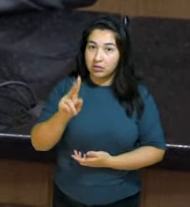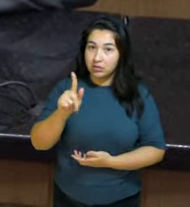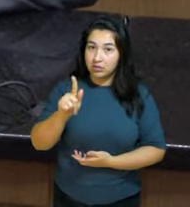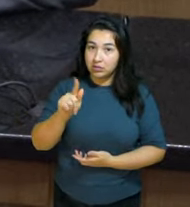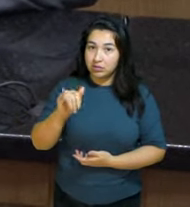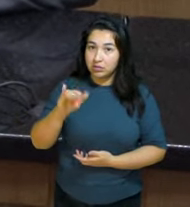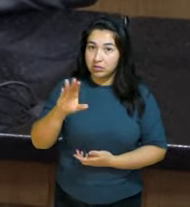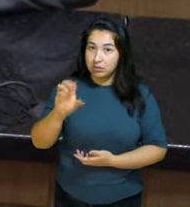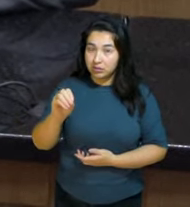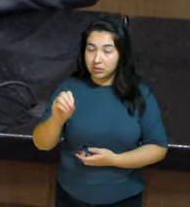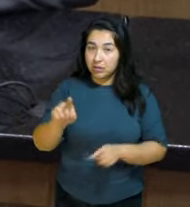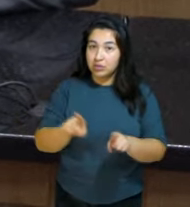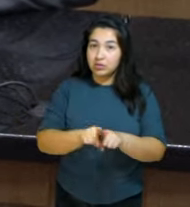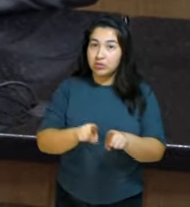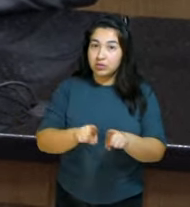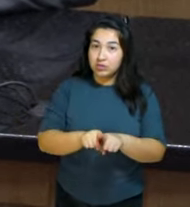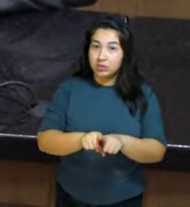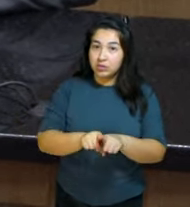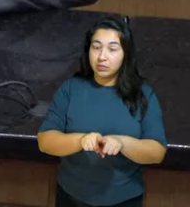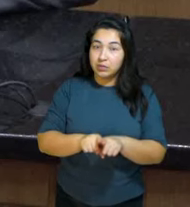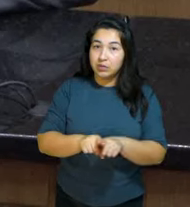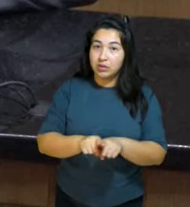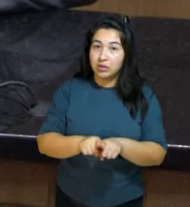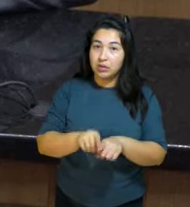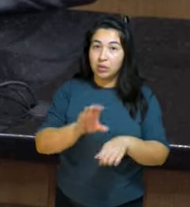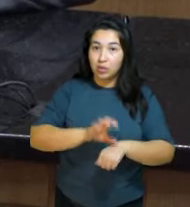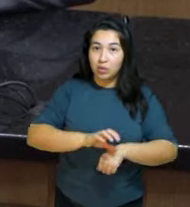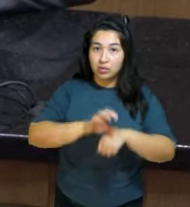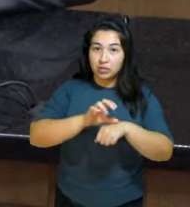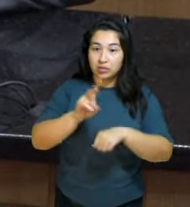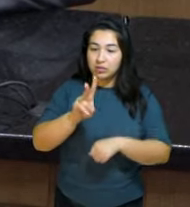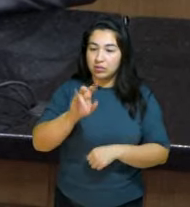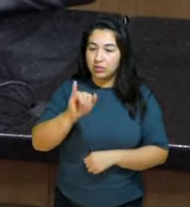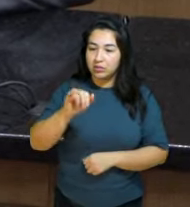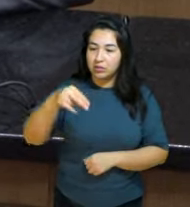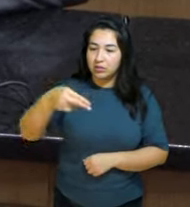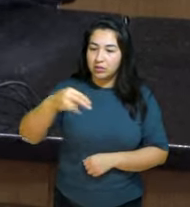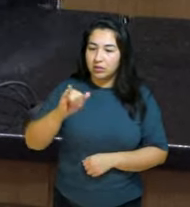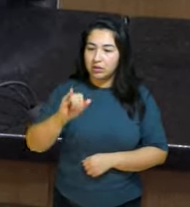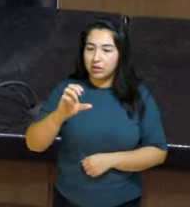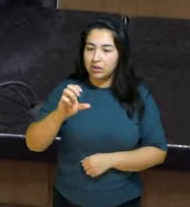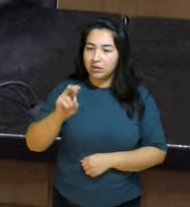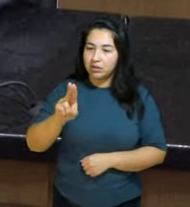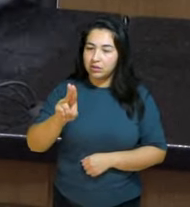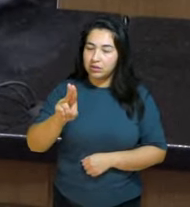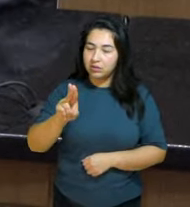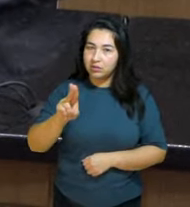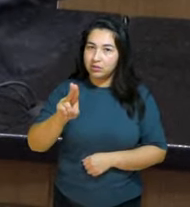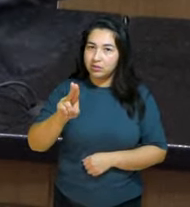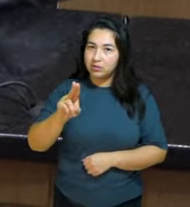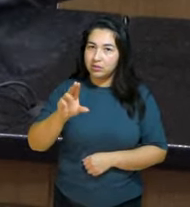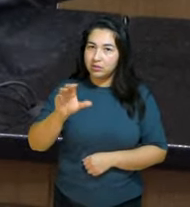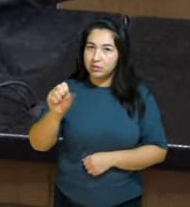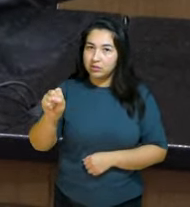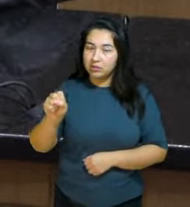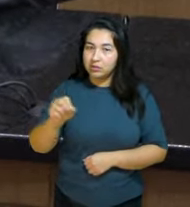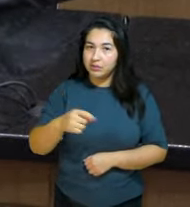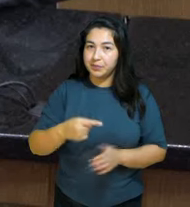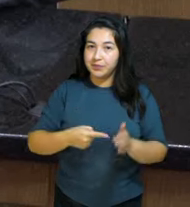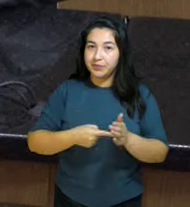de falar, e também do nosso conselheiro Vinícius Bion, onde, no dia 1º de